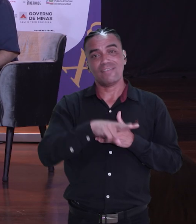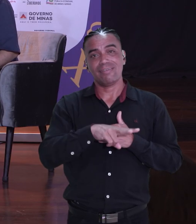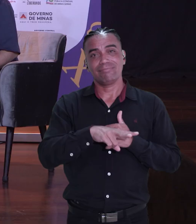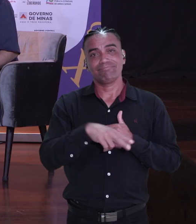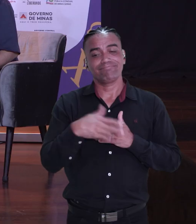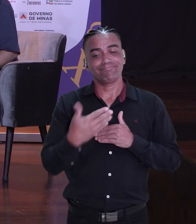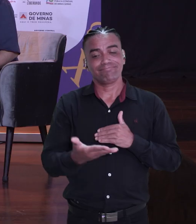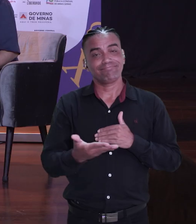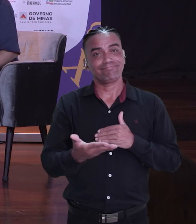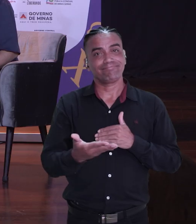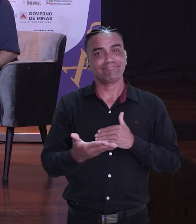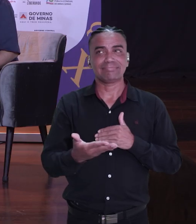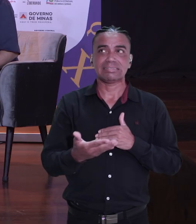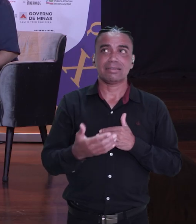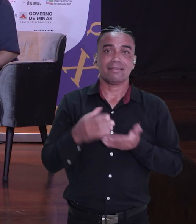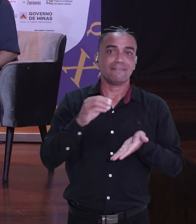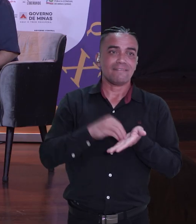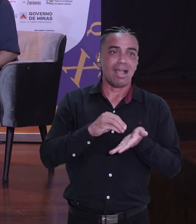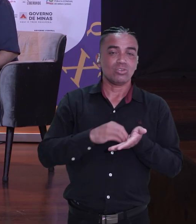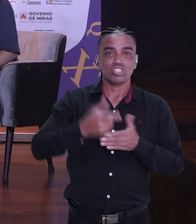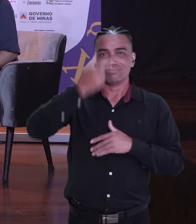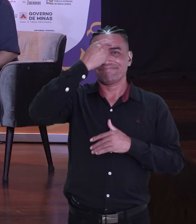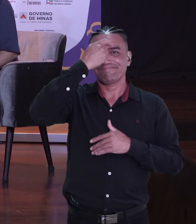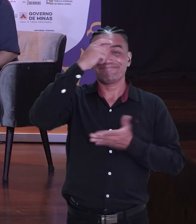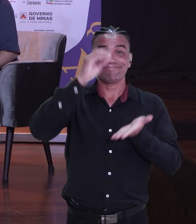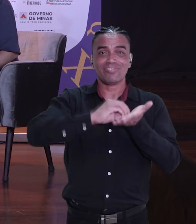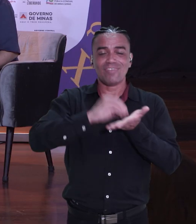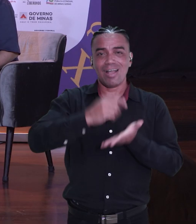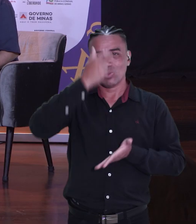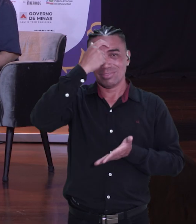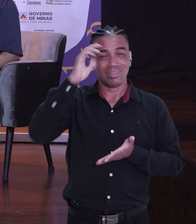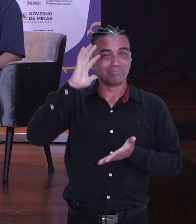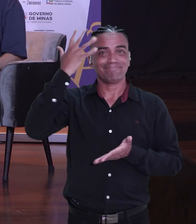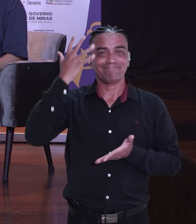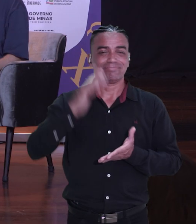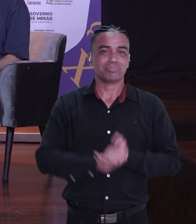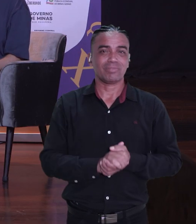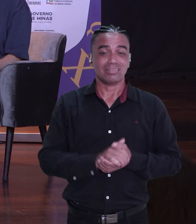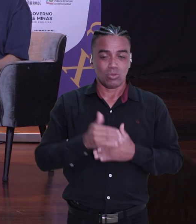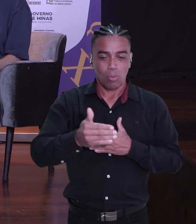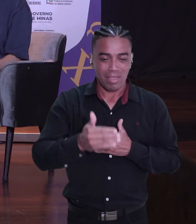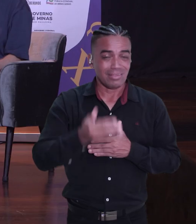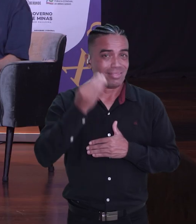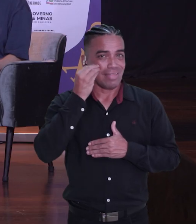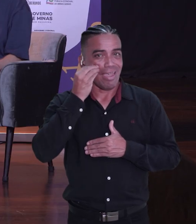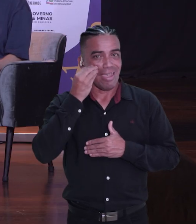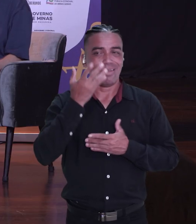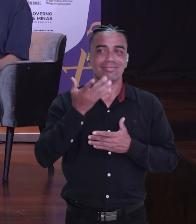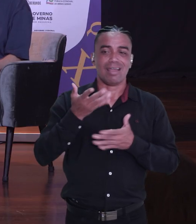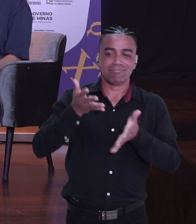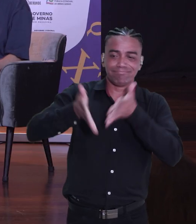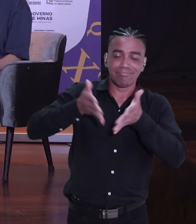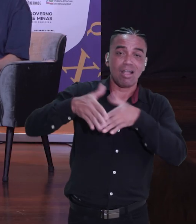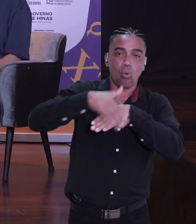você aprende, você vê, né, aquela coisa meio irracional que está acontecendo de repente, né? E aí você, no começo,